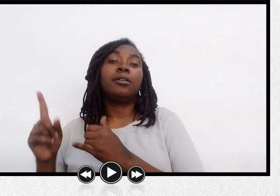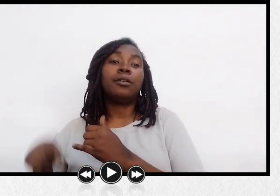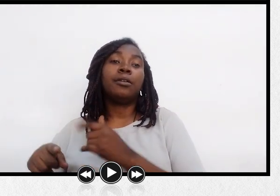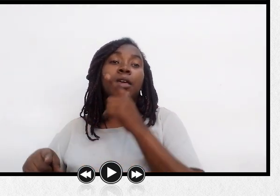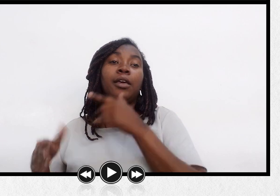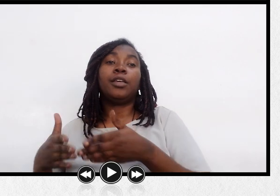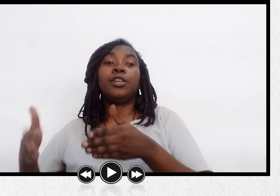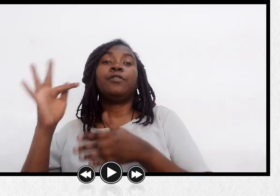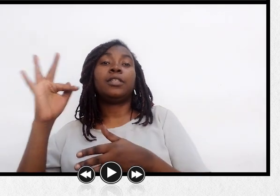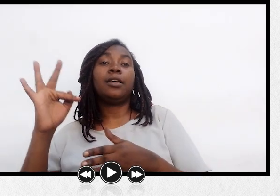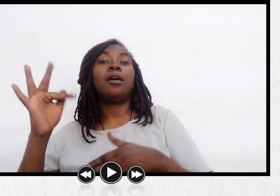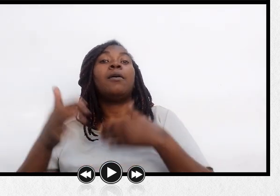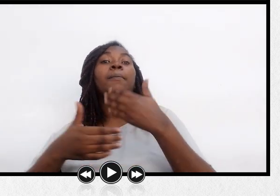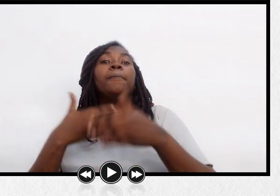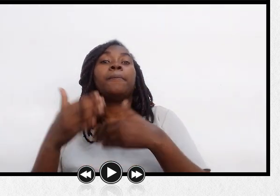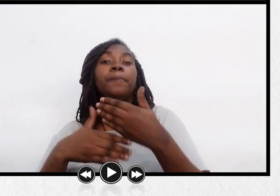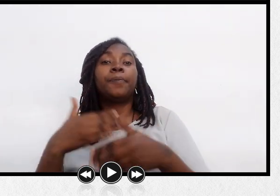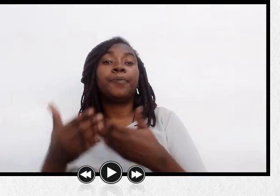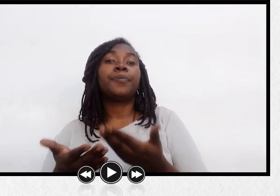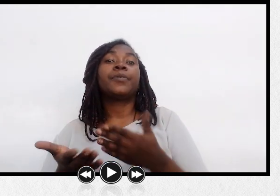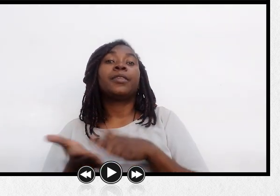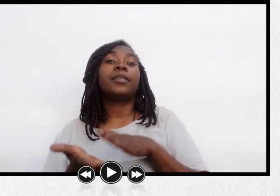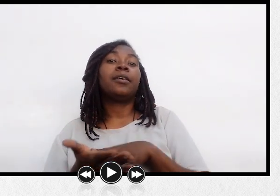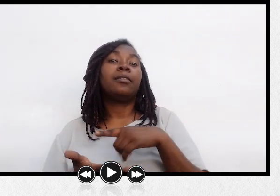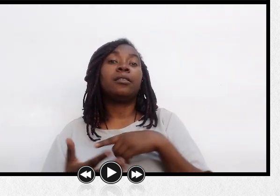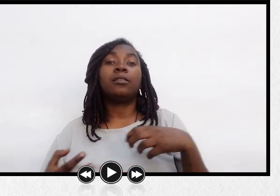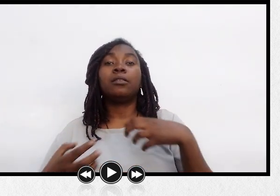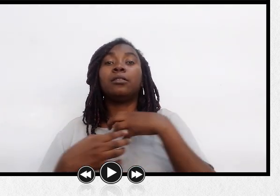federal. E aí, na cobrança, você tem impacto.